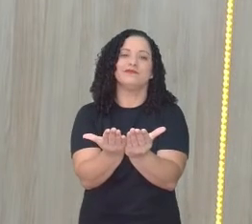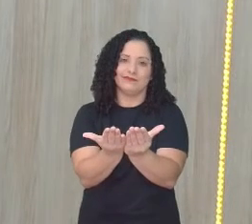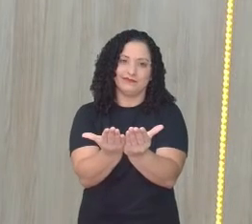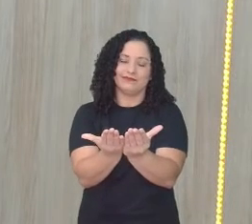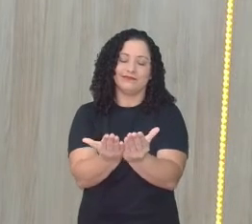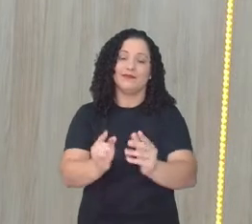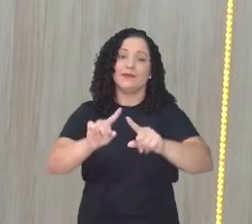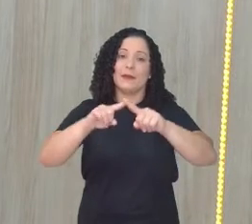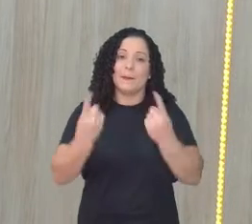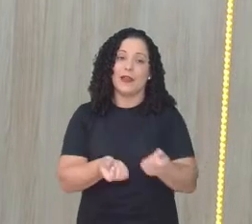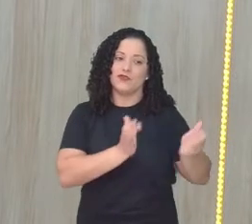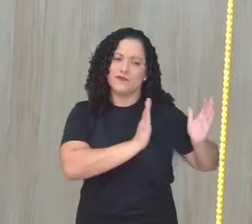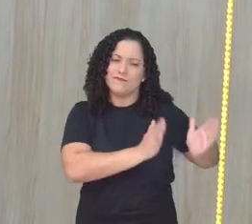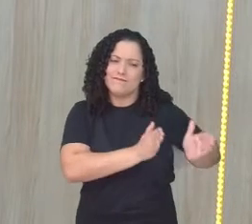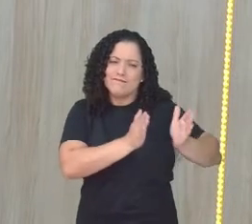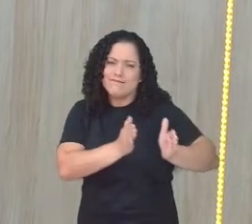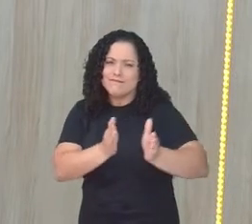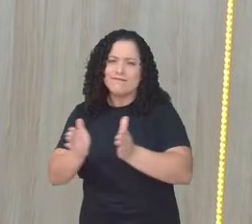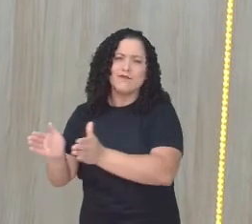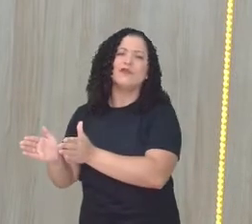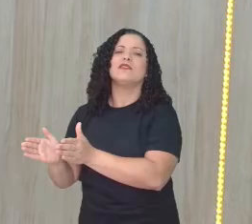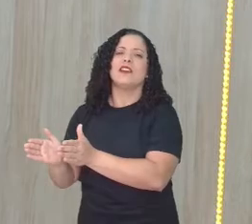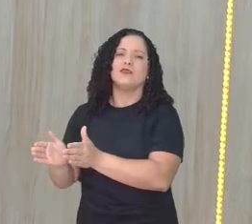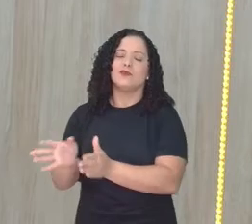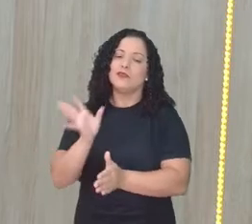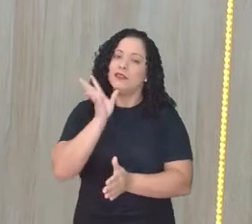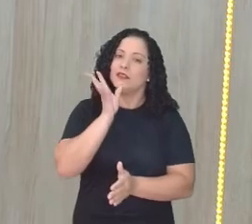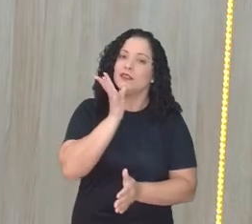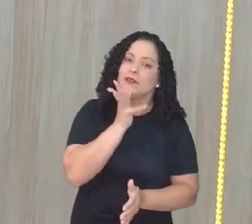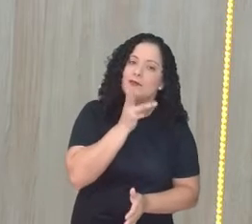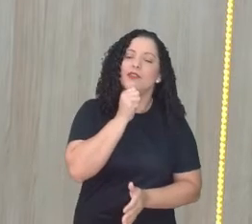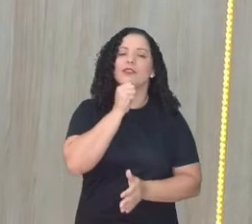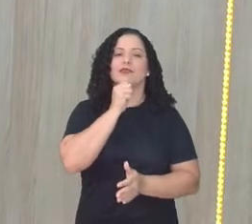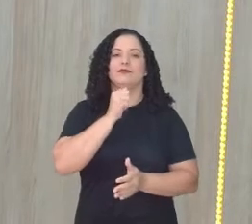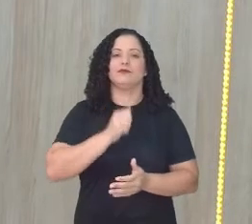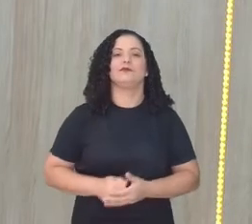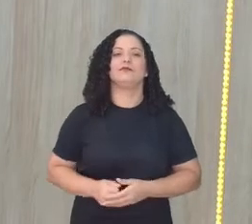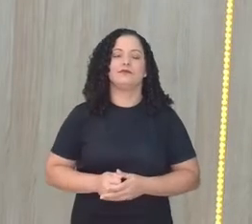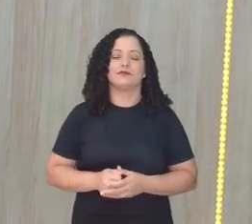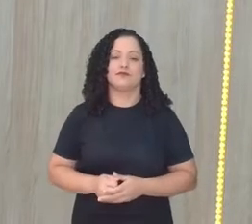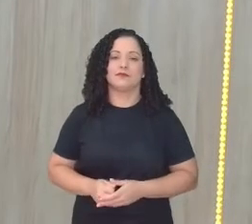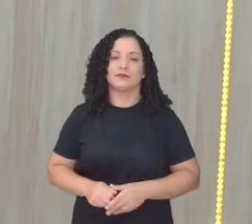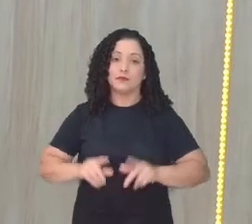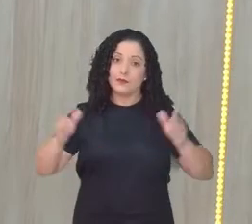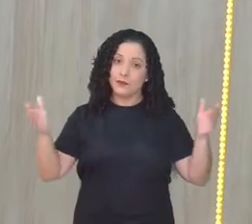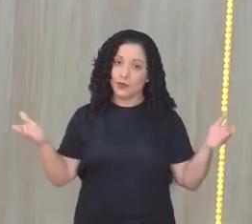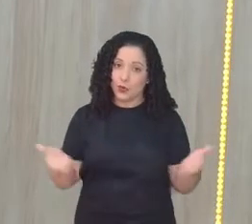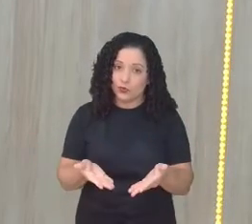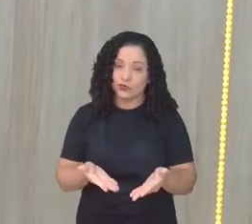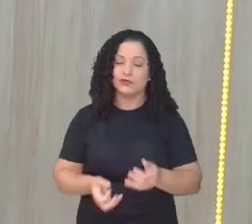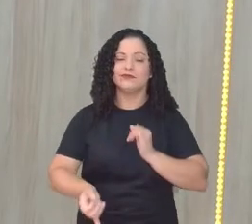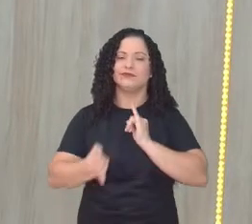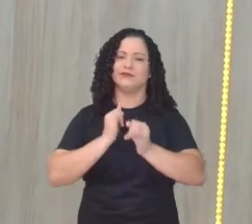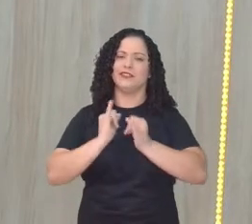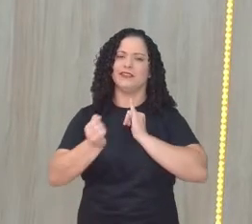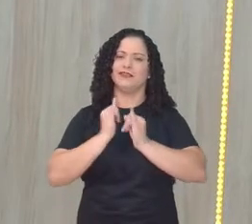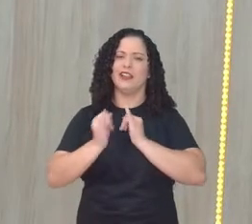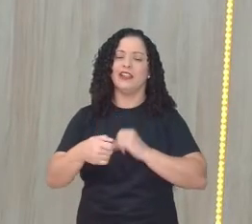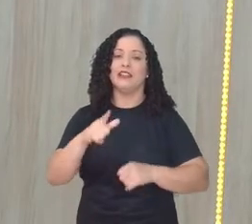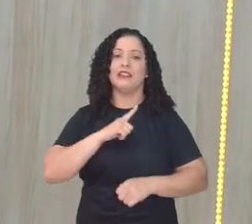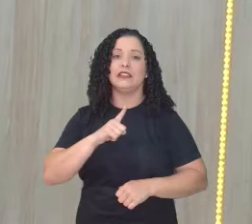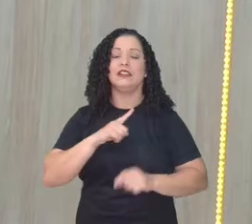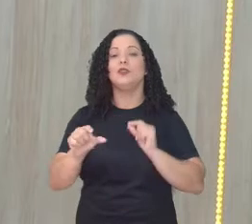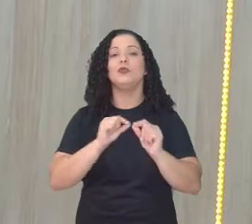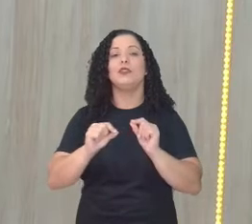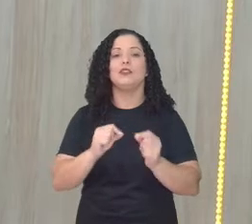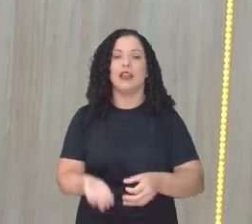um processo mais lento. Hoje você está lá na internet, você tem uma impressora